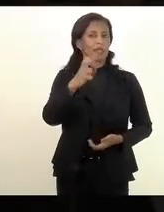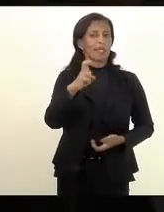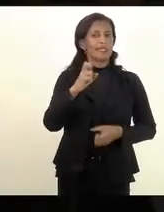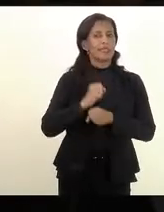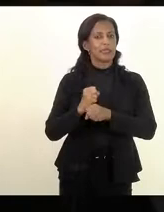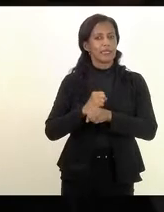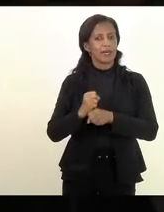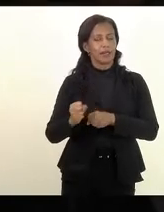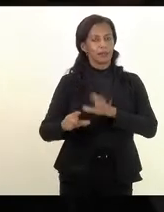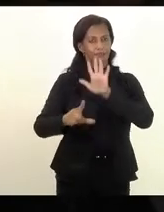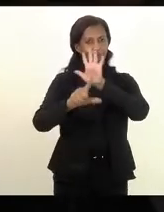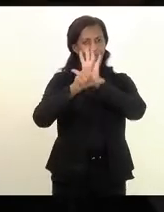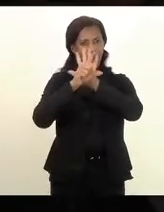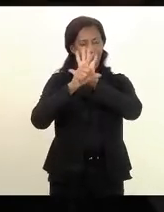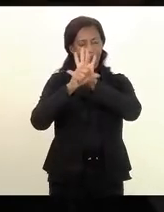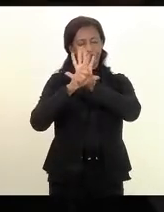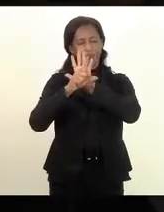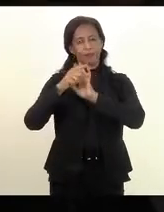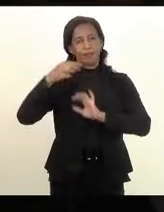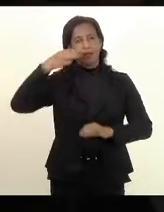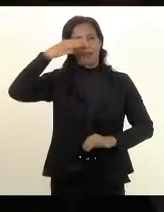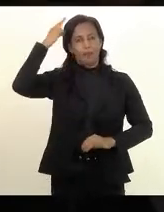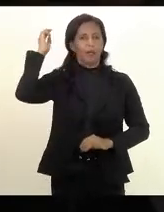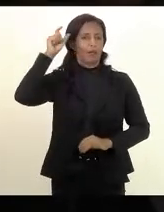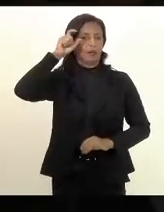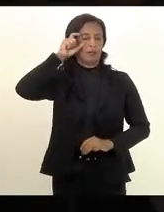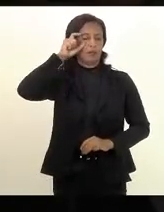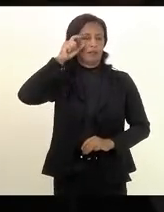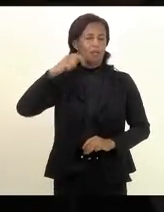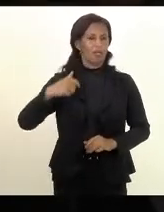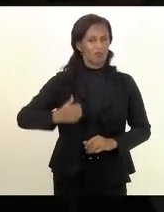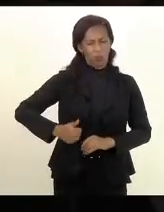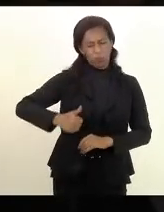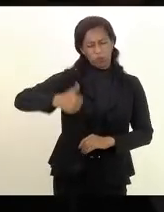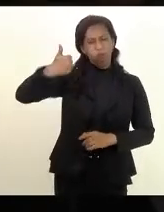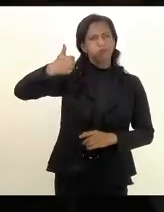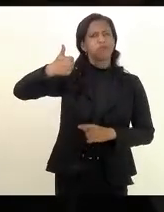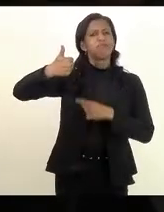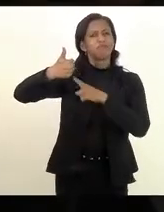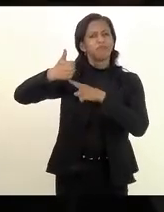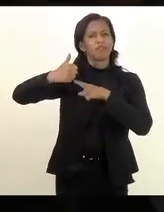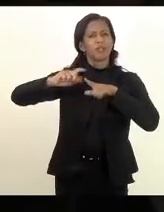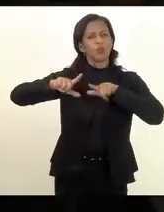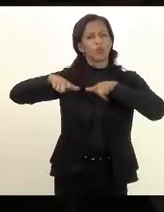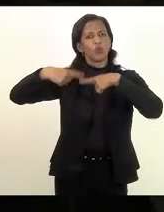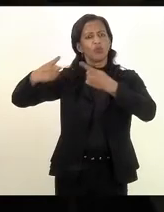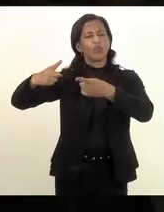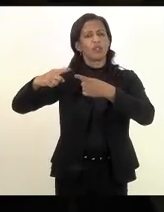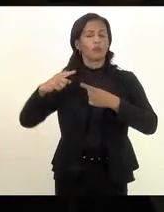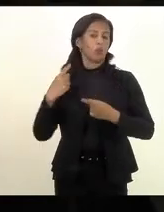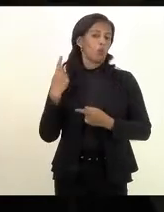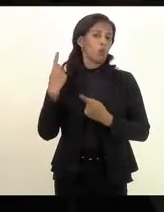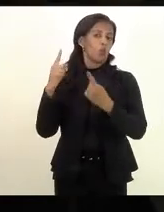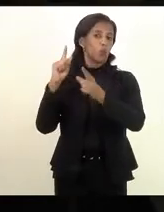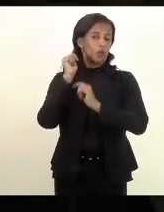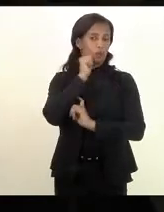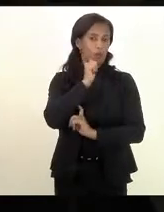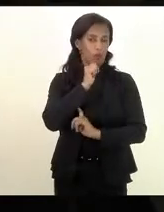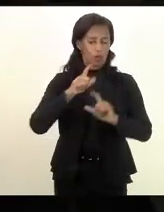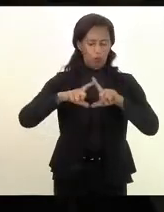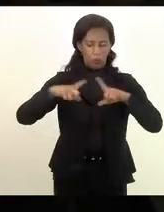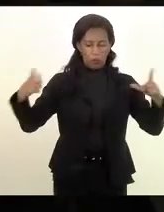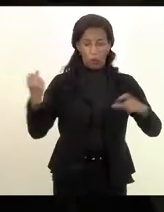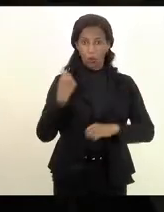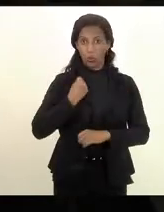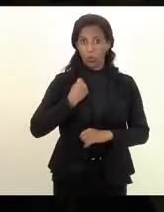Penha nós tivemos indicadores positivos no enfrentamento da violência contra a mulher na ampliação do